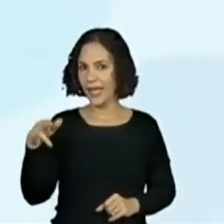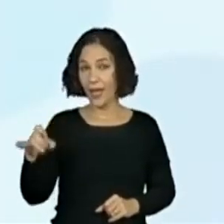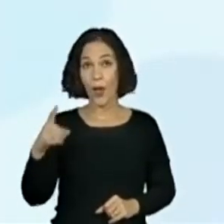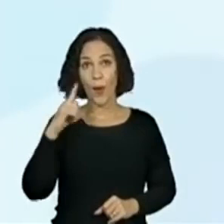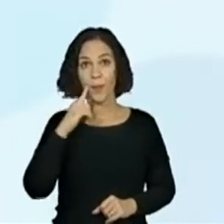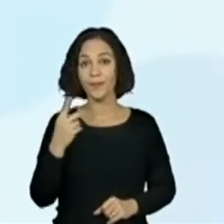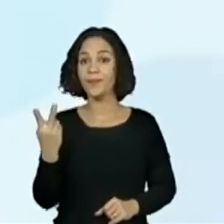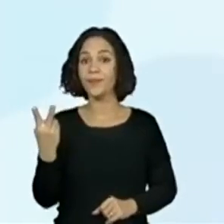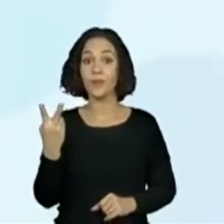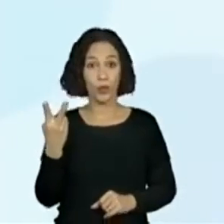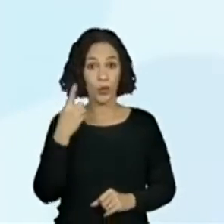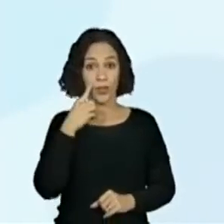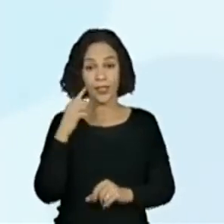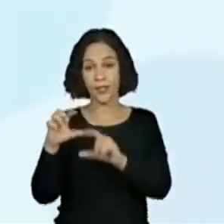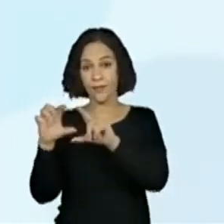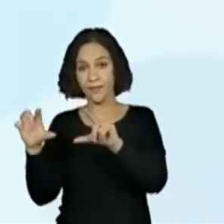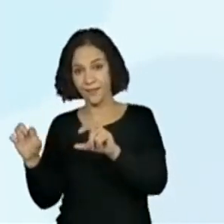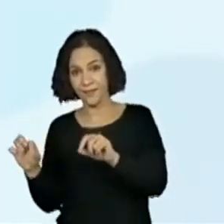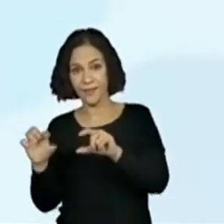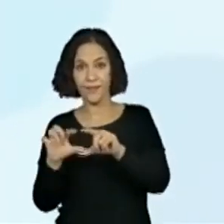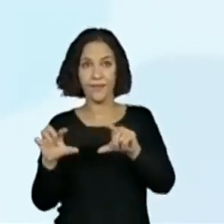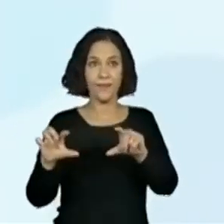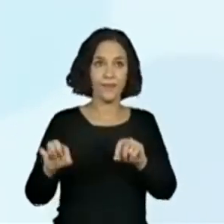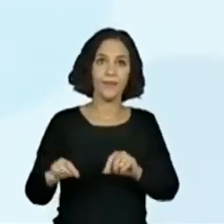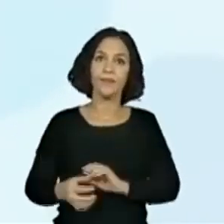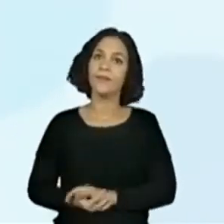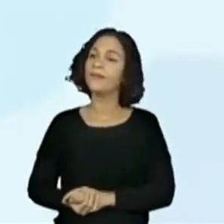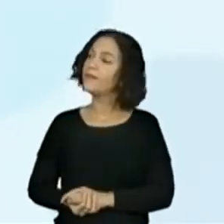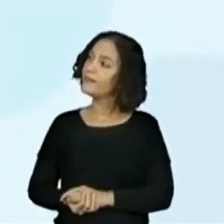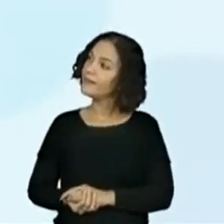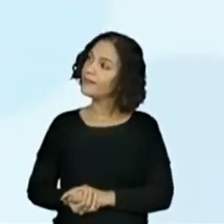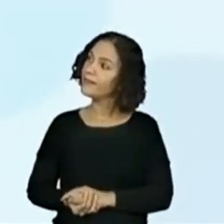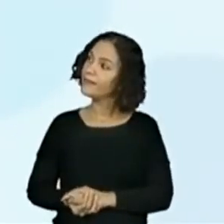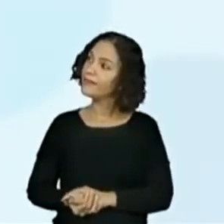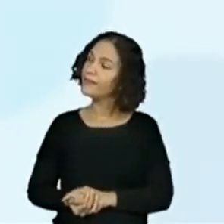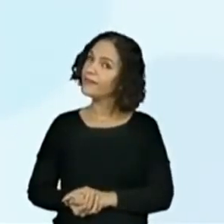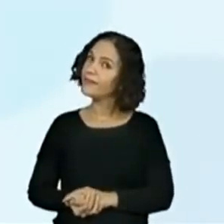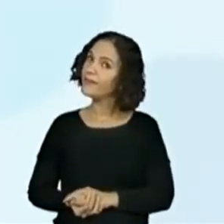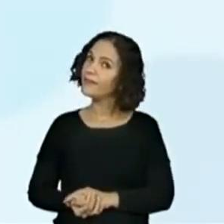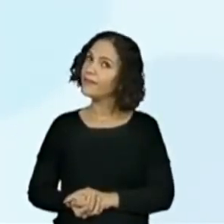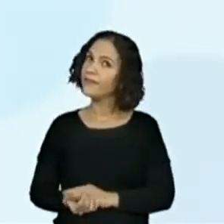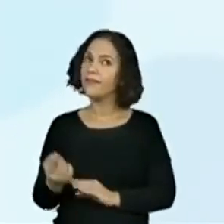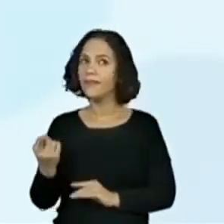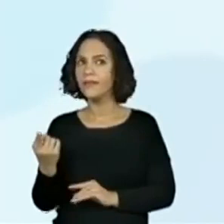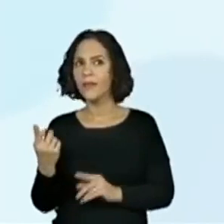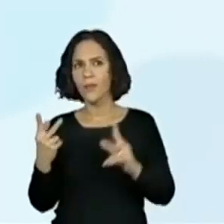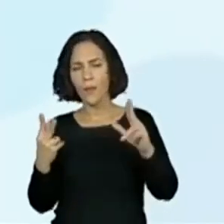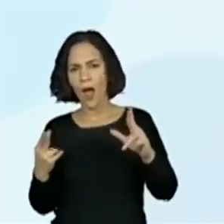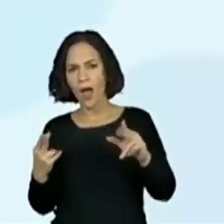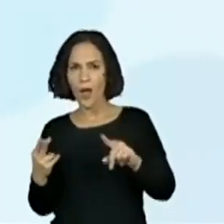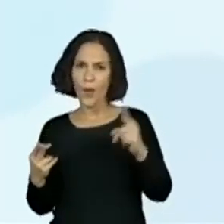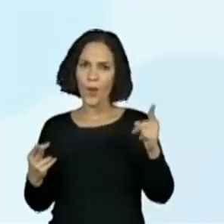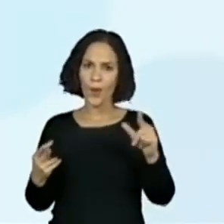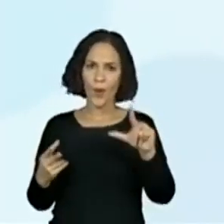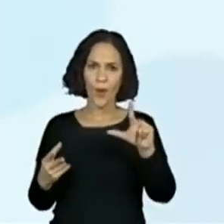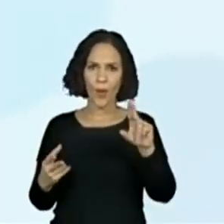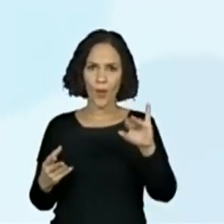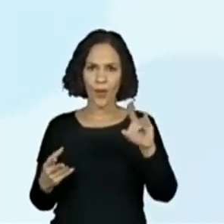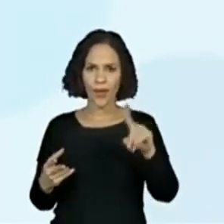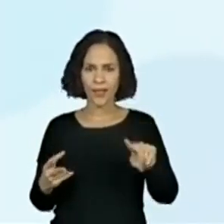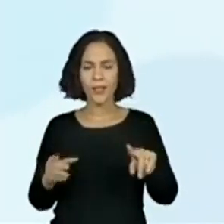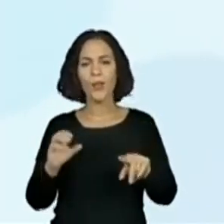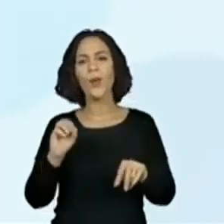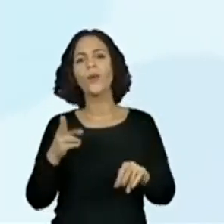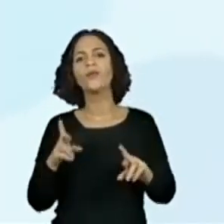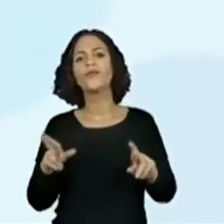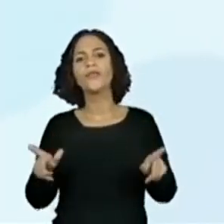2 notas entraram. Será que já apareceu na do Luiz Felipe ou são notas diferentes, são cédulas diferentes? Que